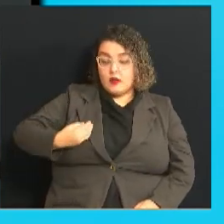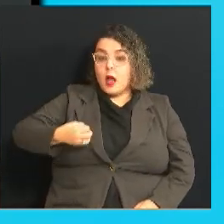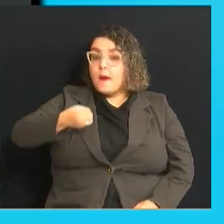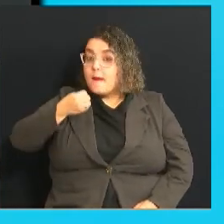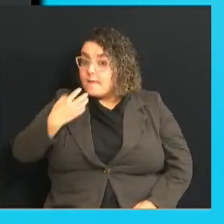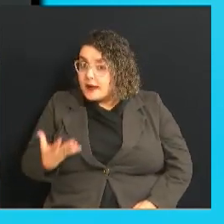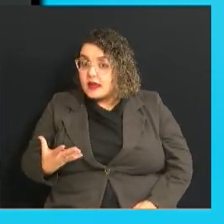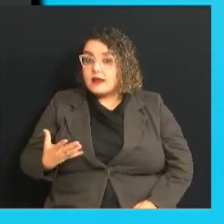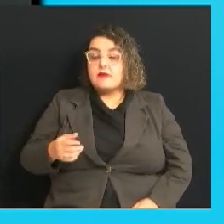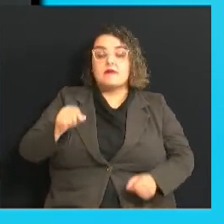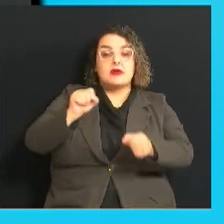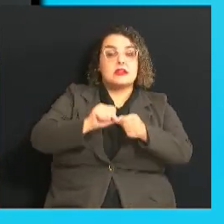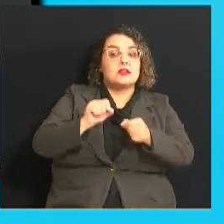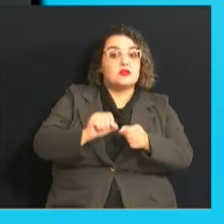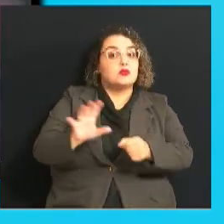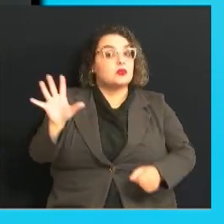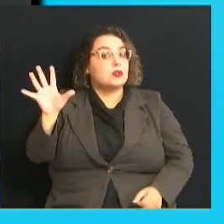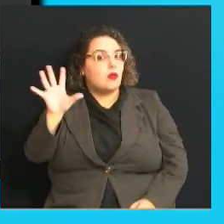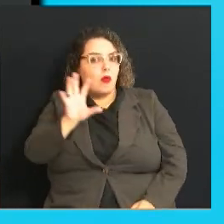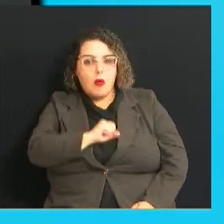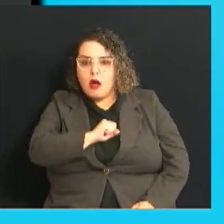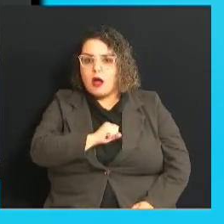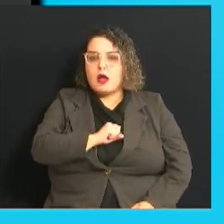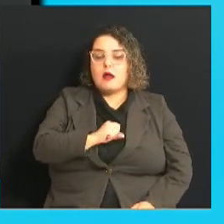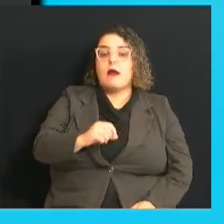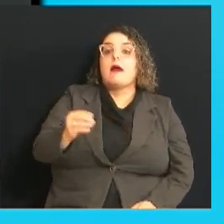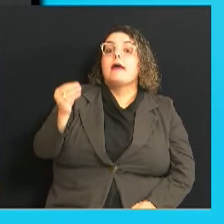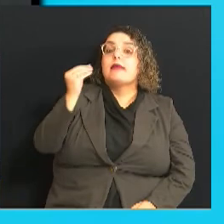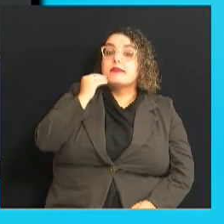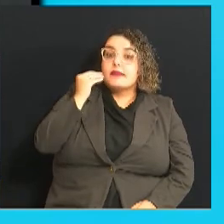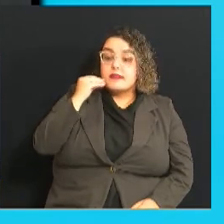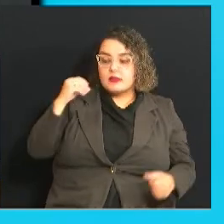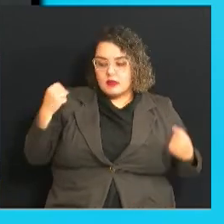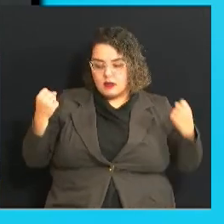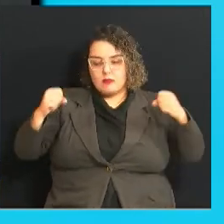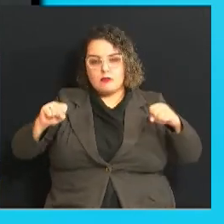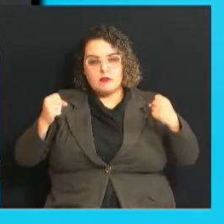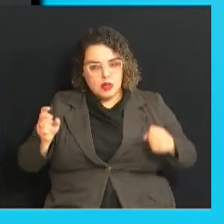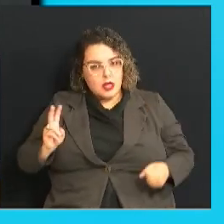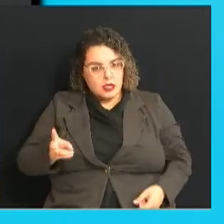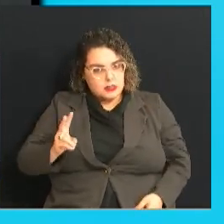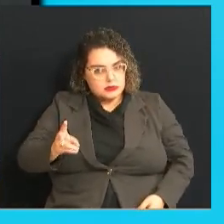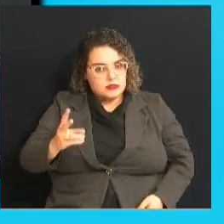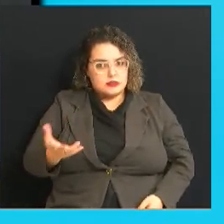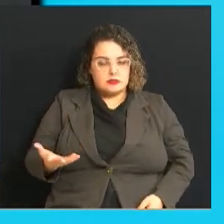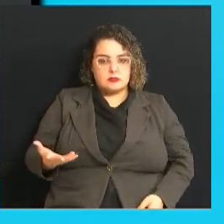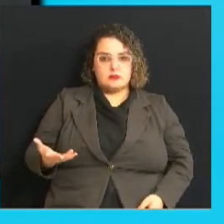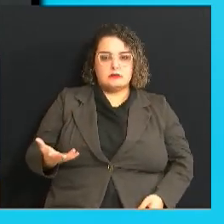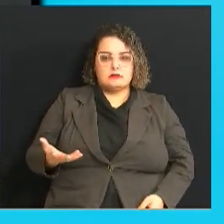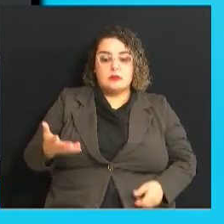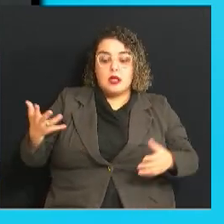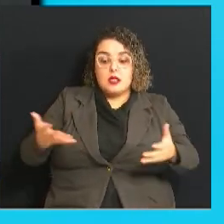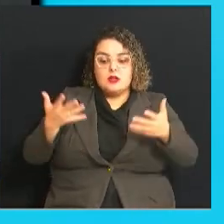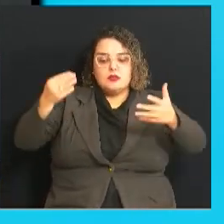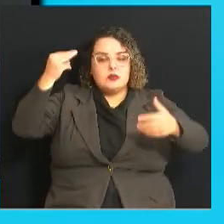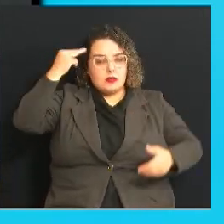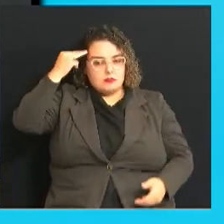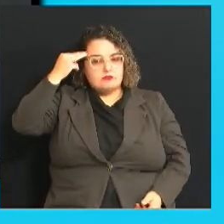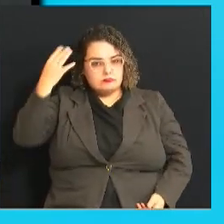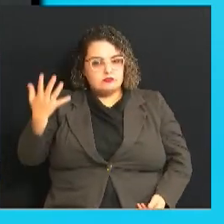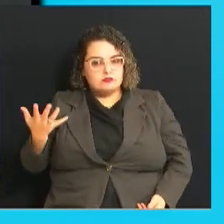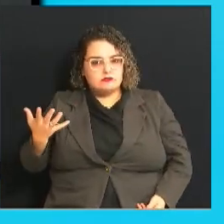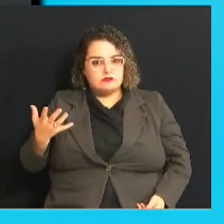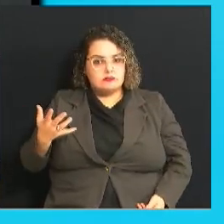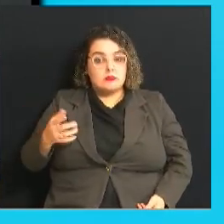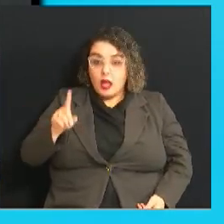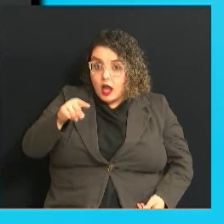gente gosta, tentar ter uma atividade física regular e estimular a mente. Quando a gente fala estimular a mente, é